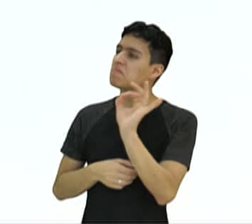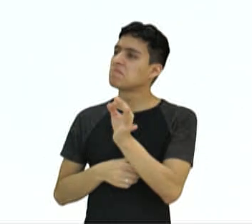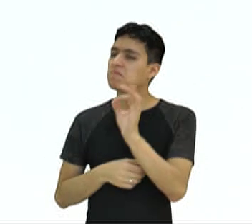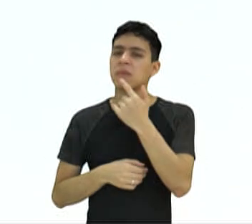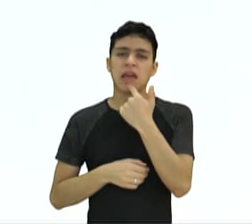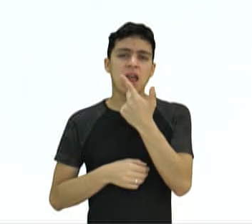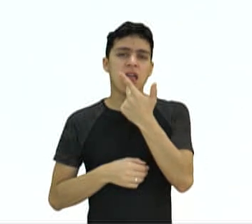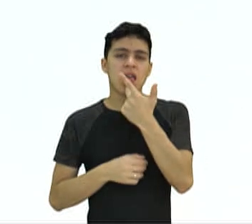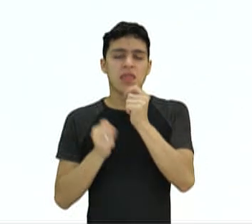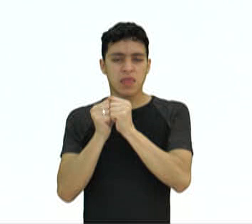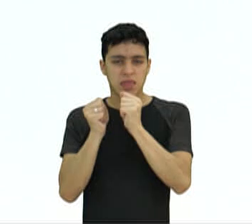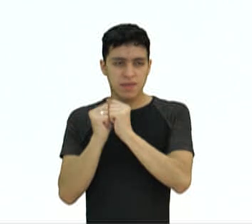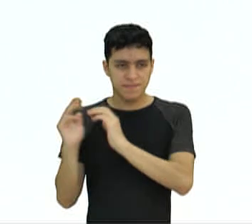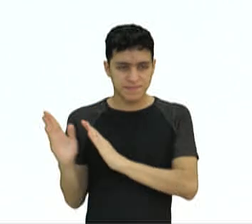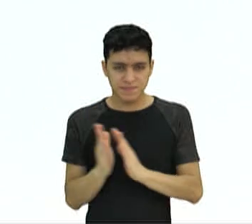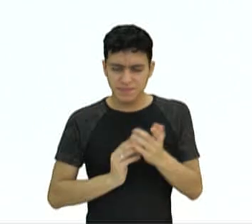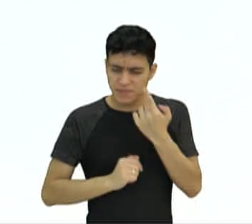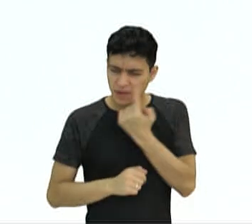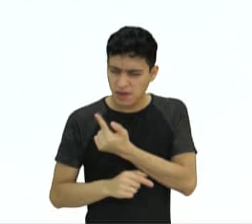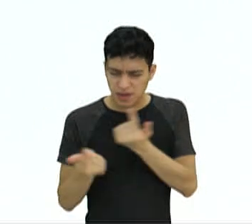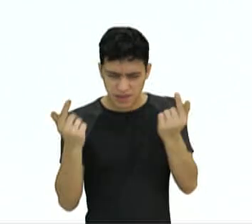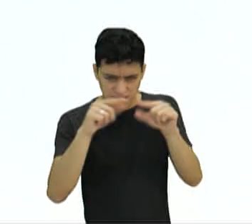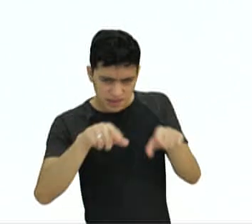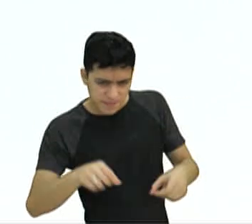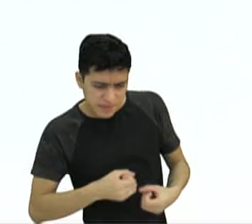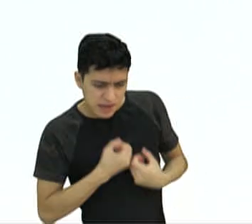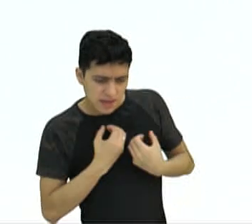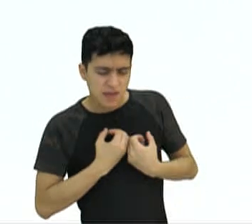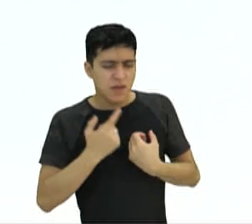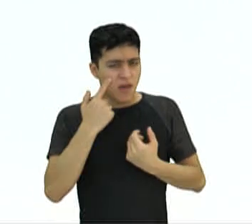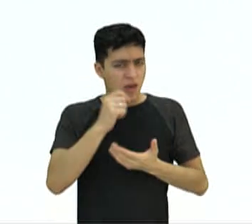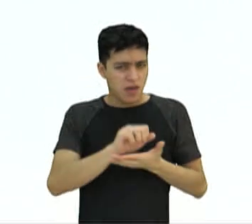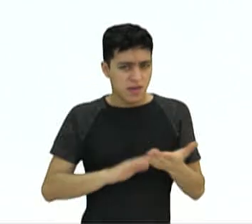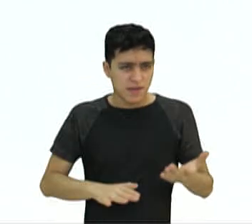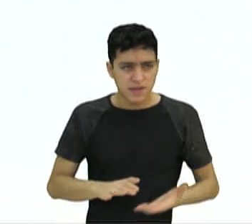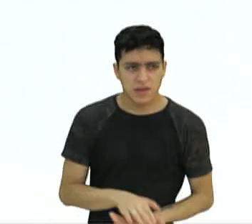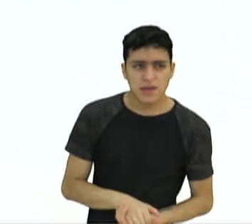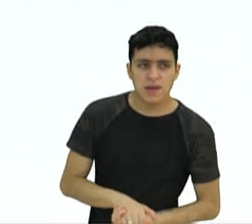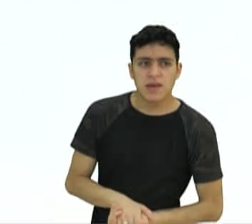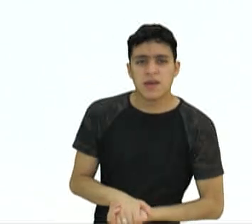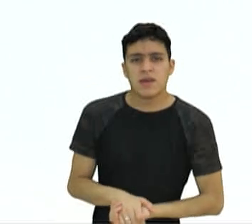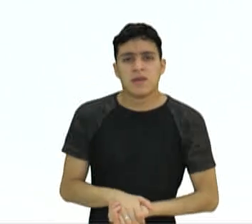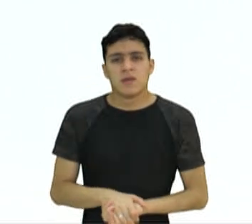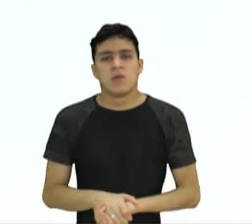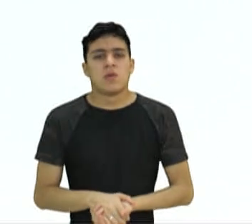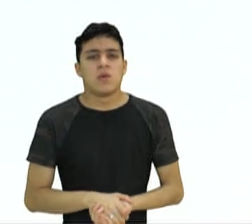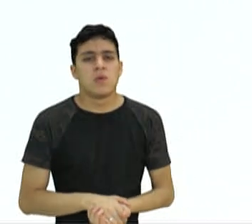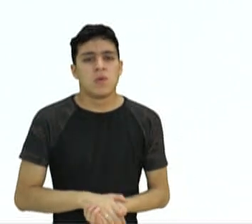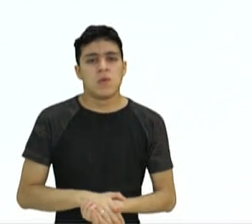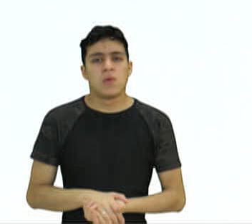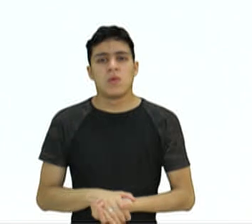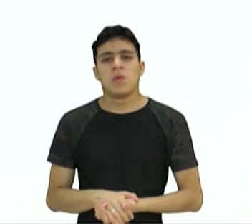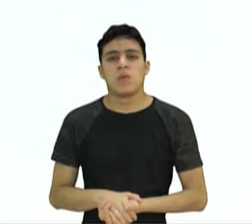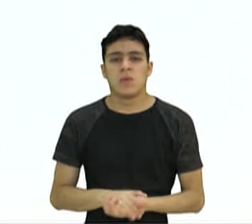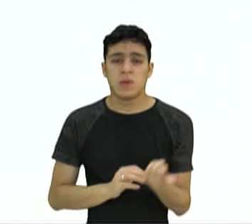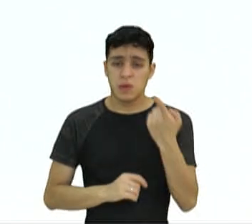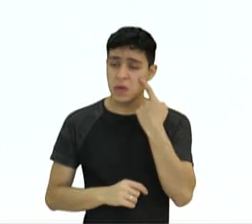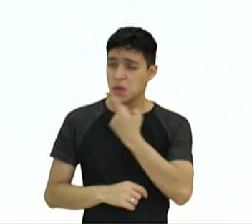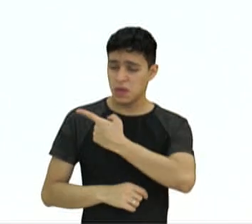expressões, dê uma olhada nessa atividade aqui, olha só. Read the expressions and label them. Eu tenho